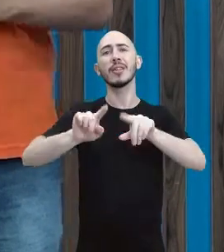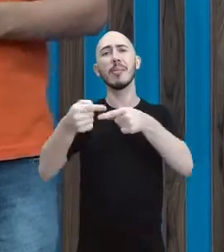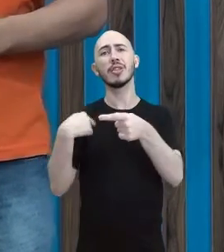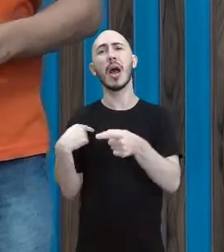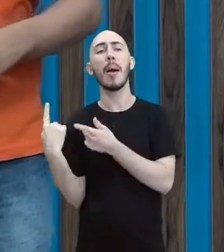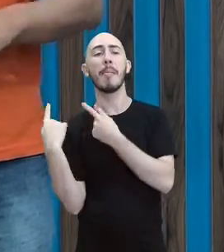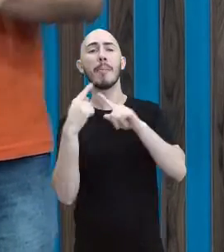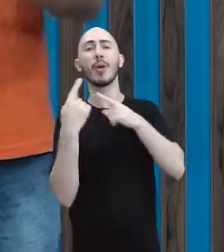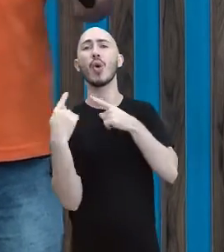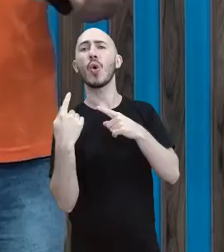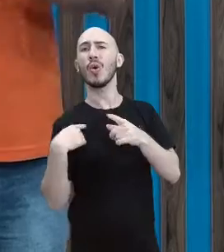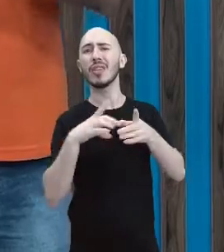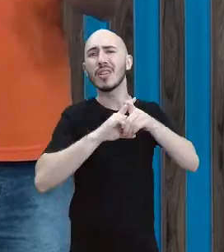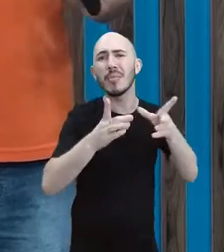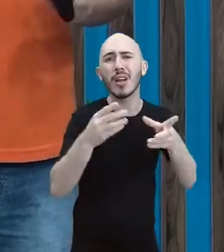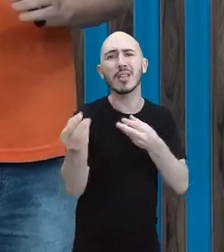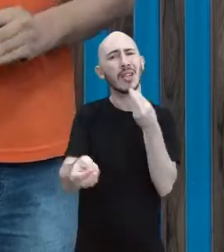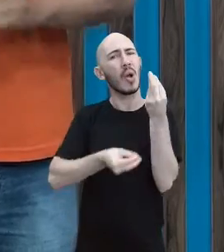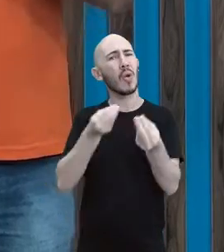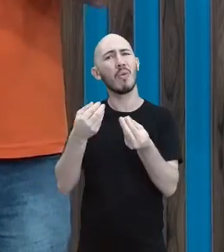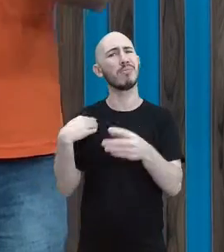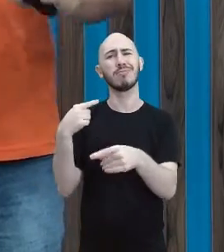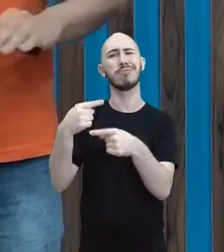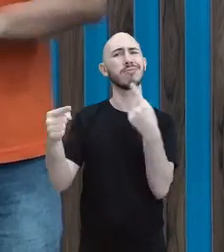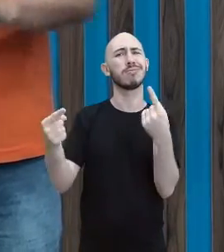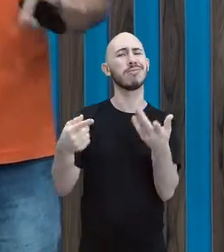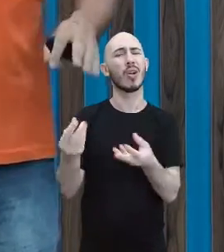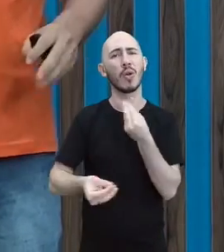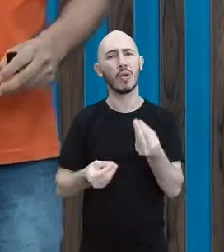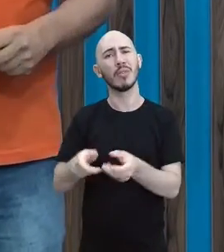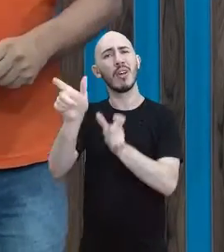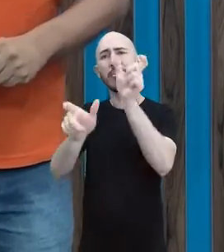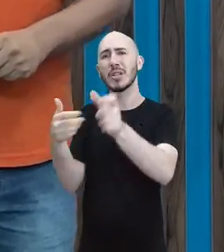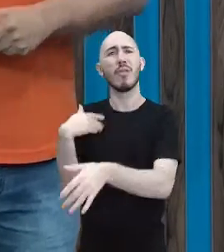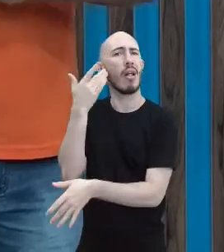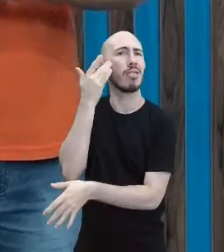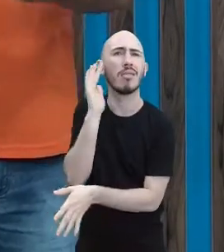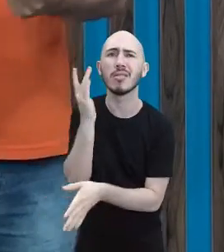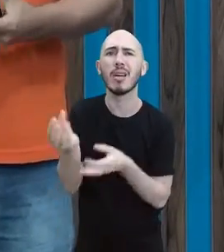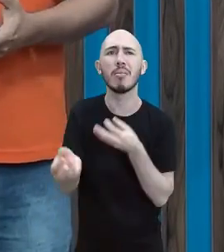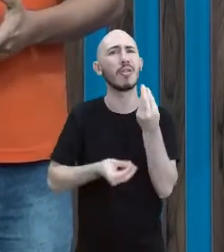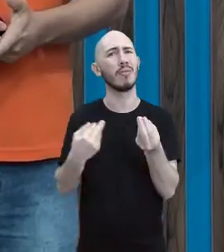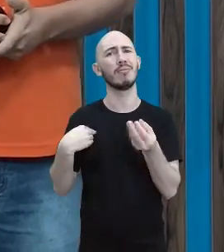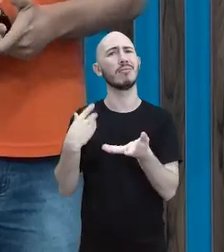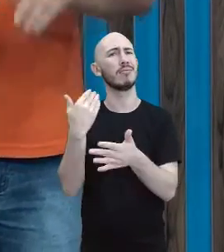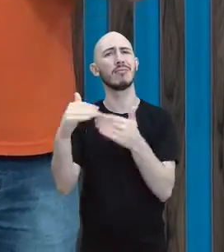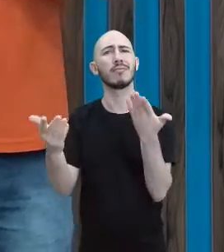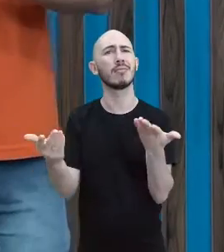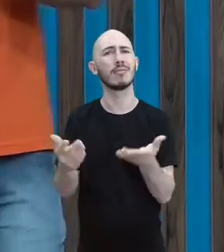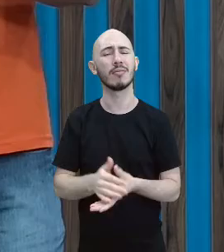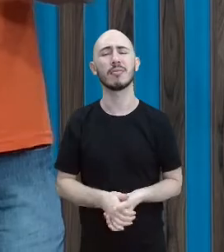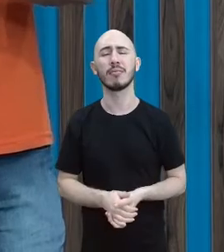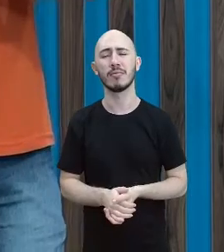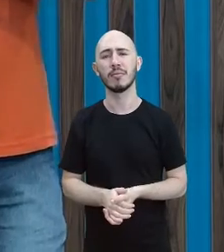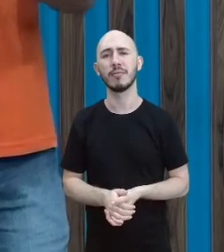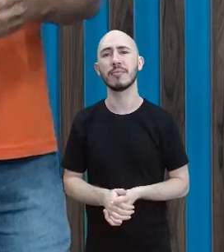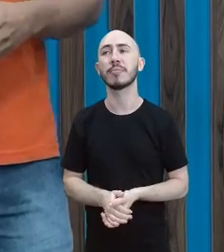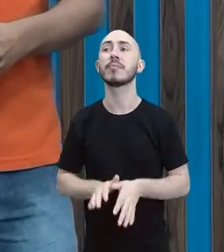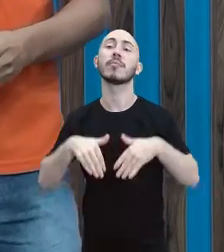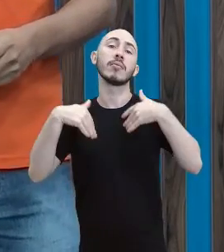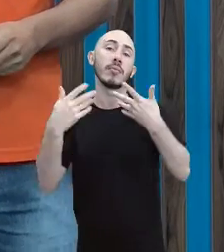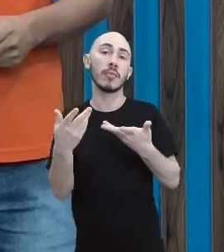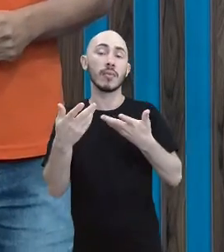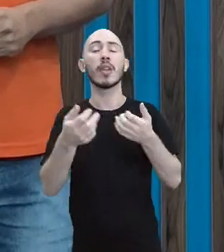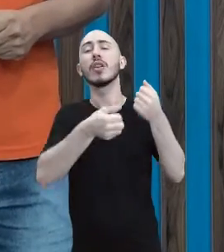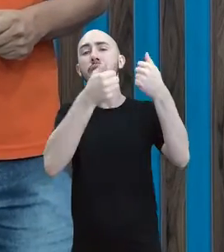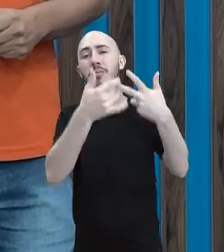ou procurar um tratamento, porque não existe outro caminho, é gente que não está sabendo o que está fazendo, está sendo contraditório. Agora, bom, para ser bem